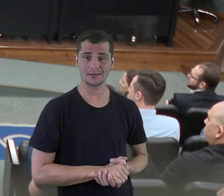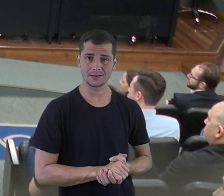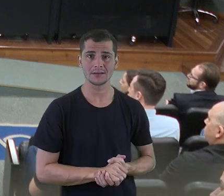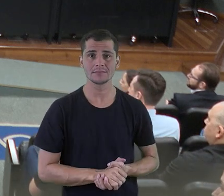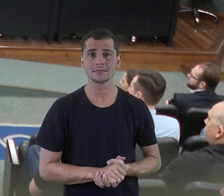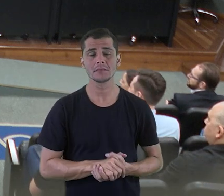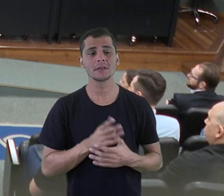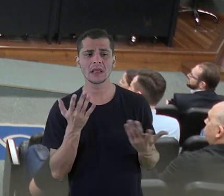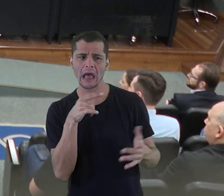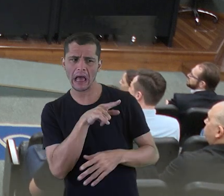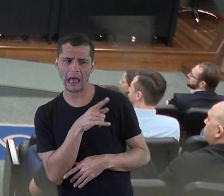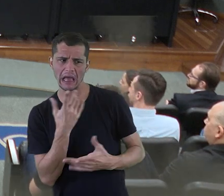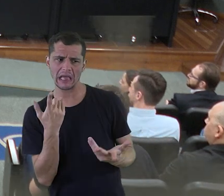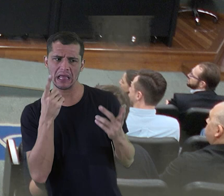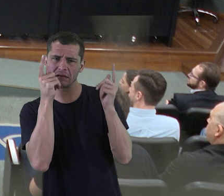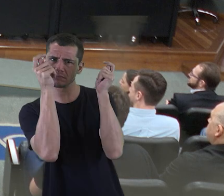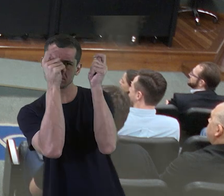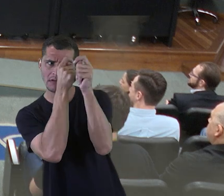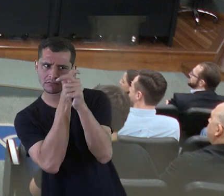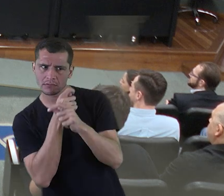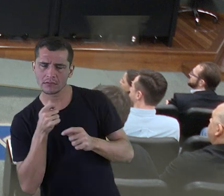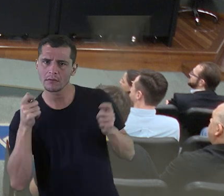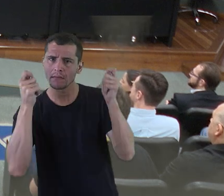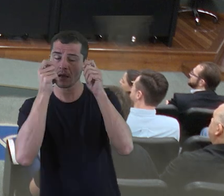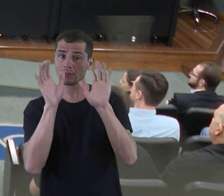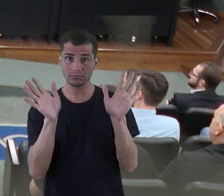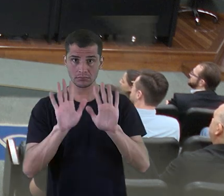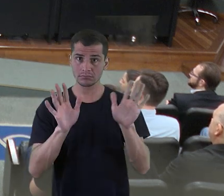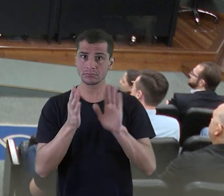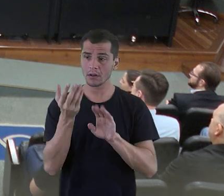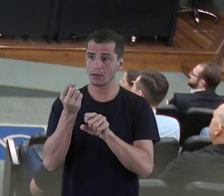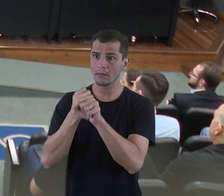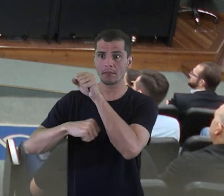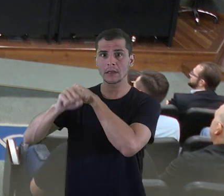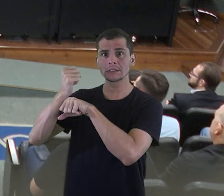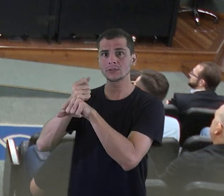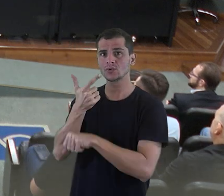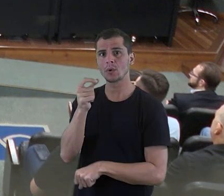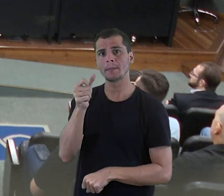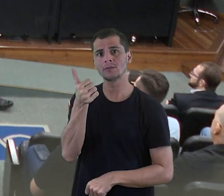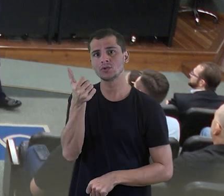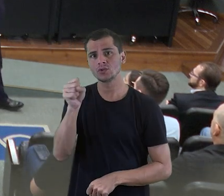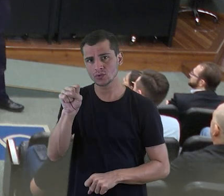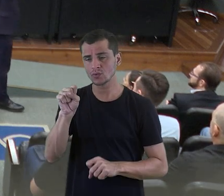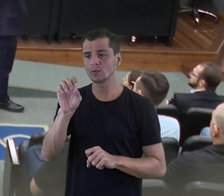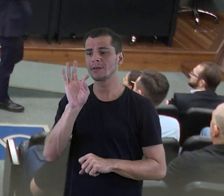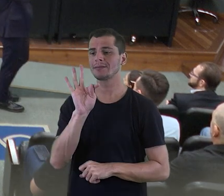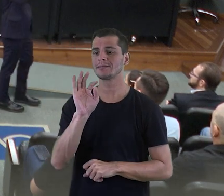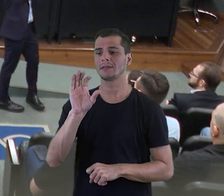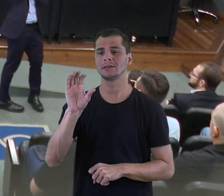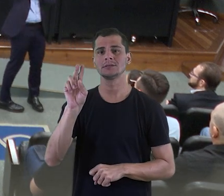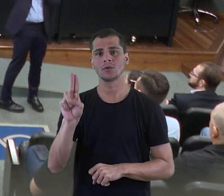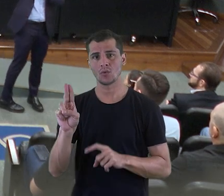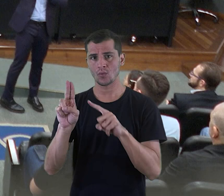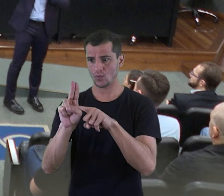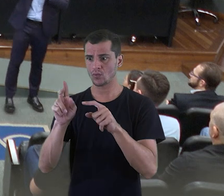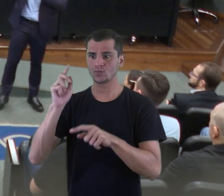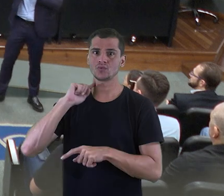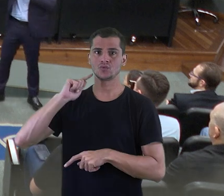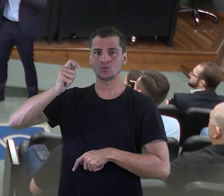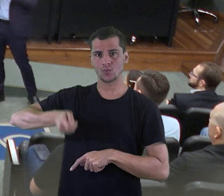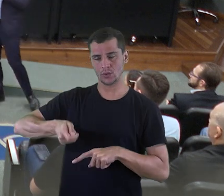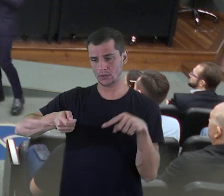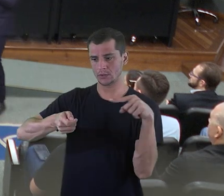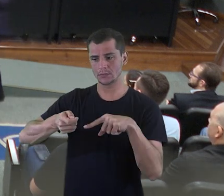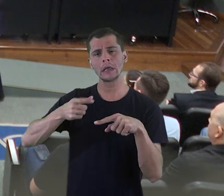agora daí para frente vários julgados do TCU é só procurar Benjamin Ziller Lindy vocês vão ver vários julgados não só mais